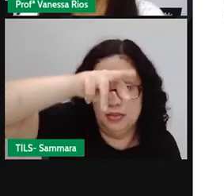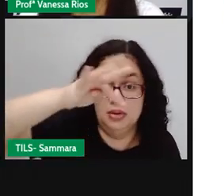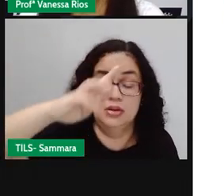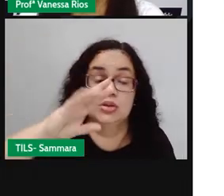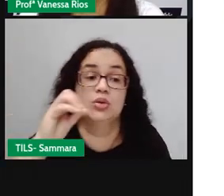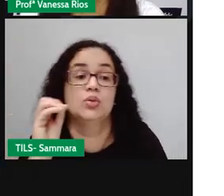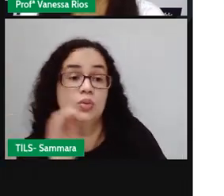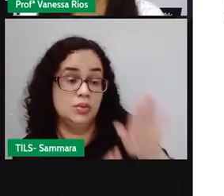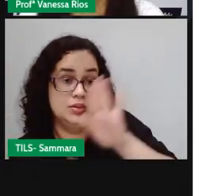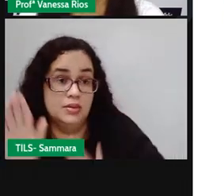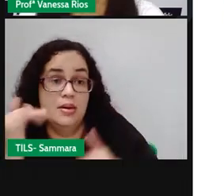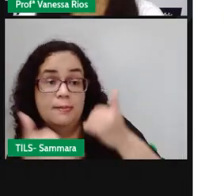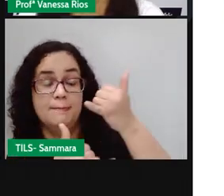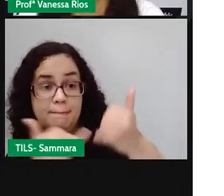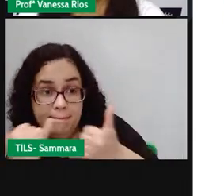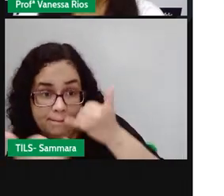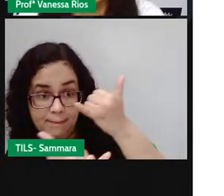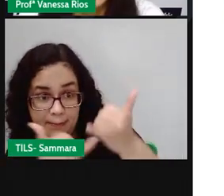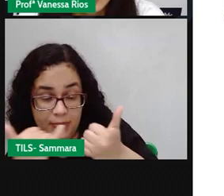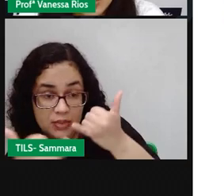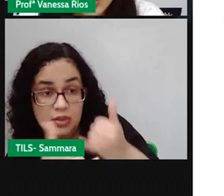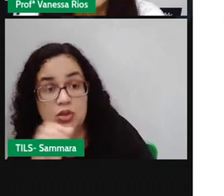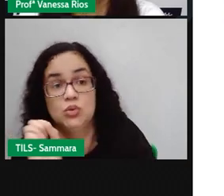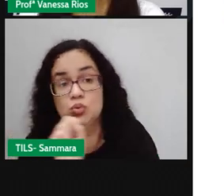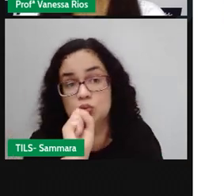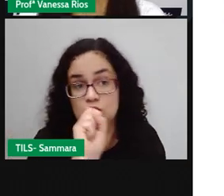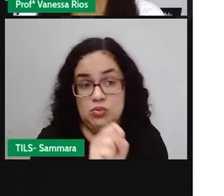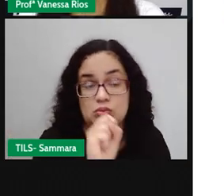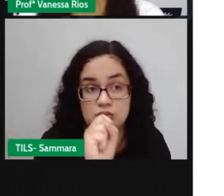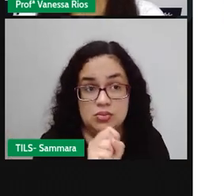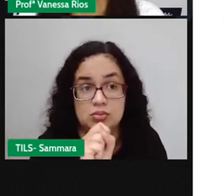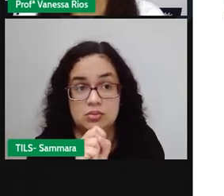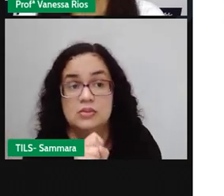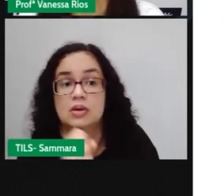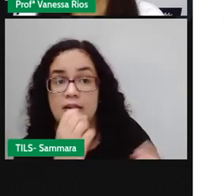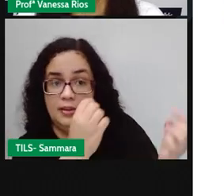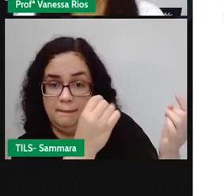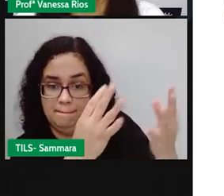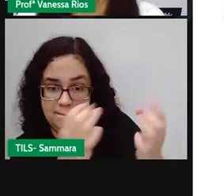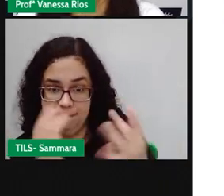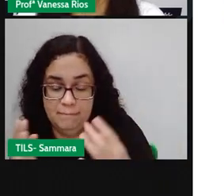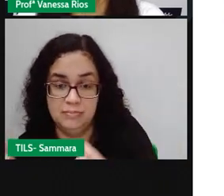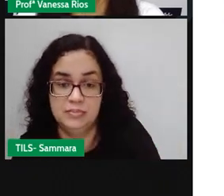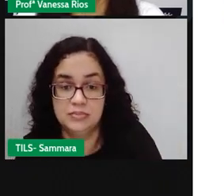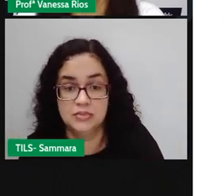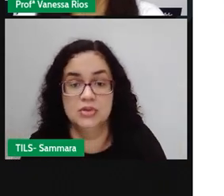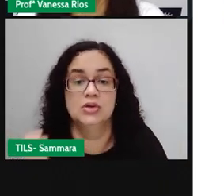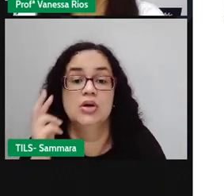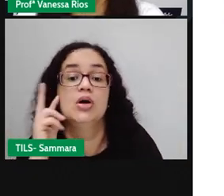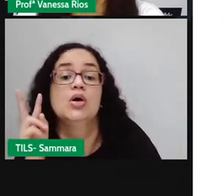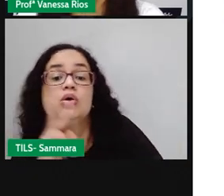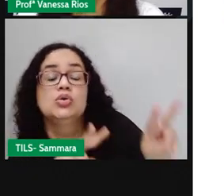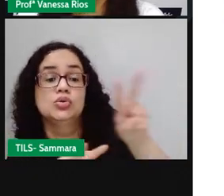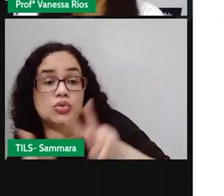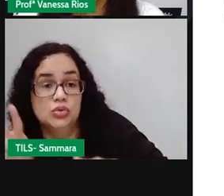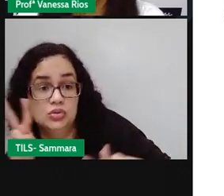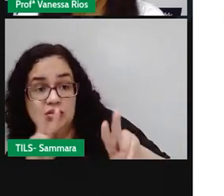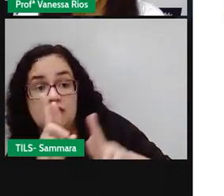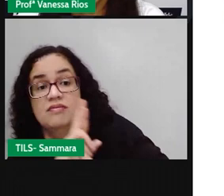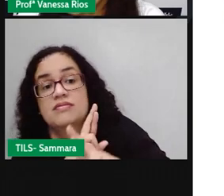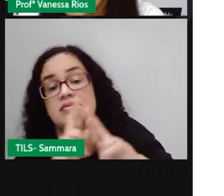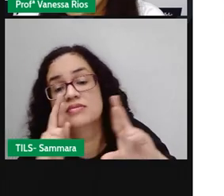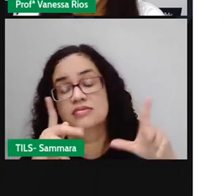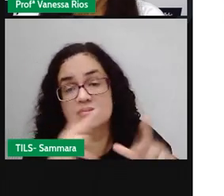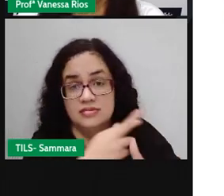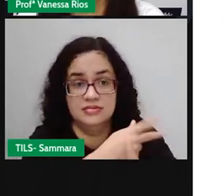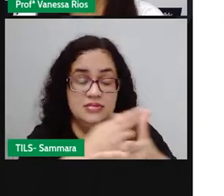e analisou que esse brinquedo, ele é seguro para ser comercializado. A gente observa aí uma grande variedade